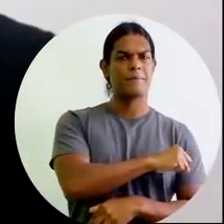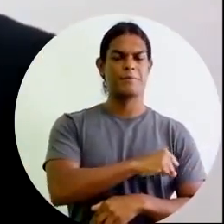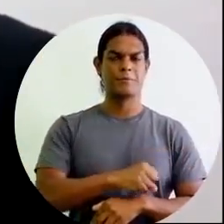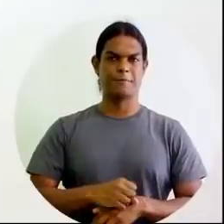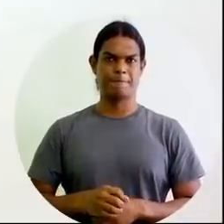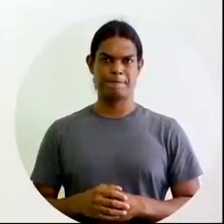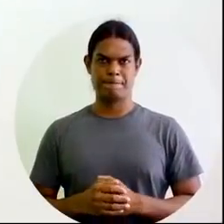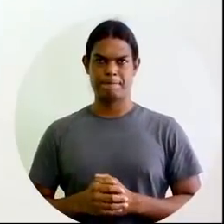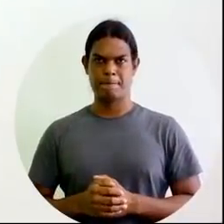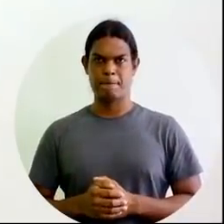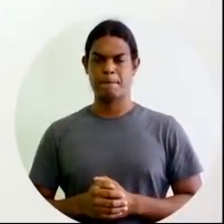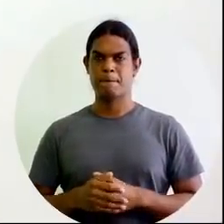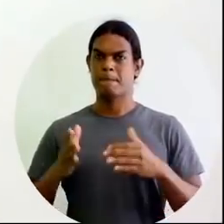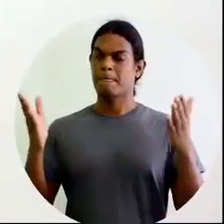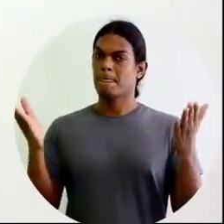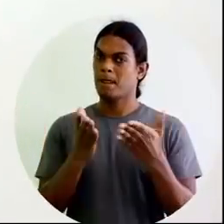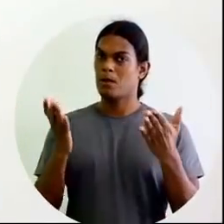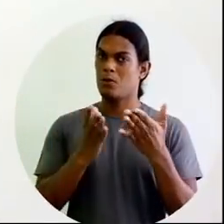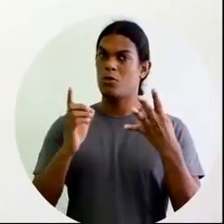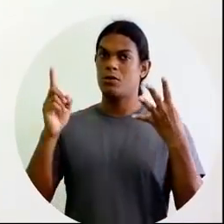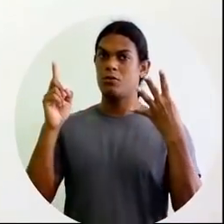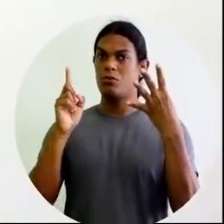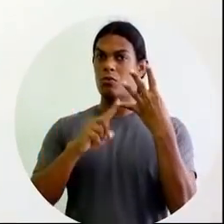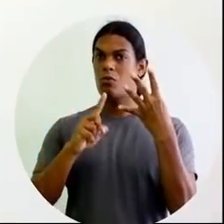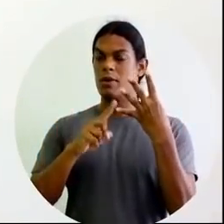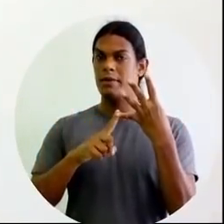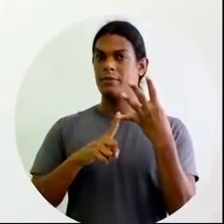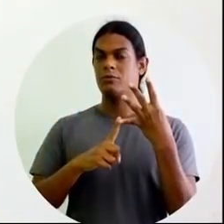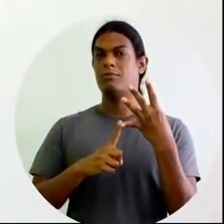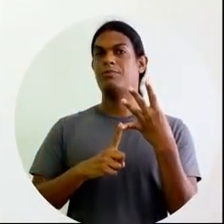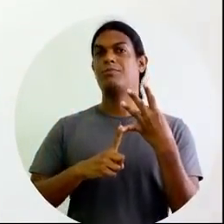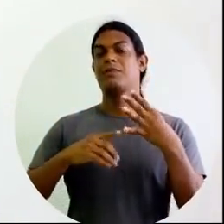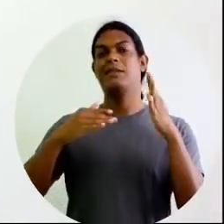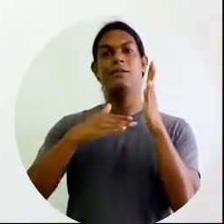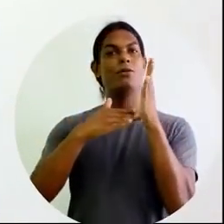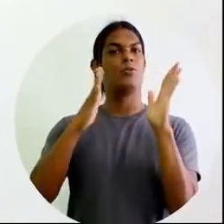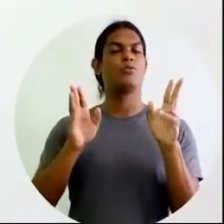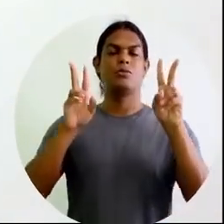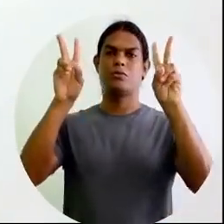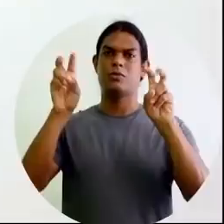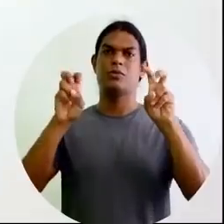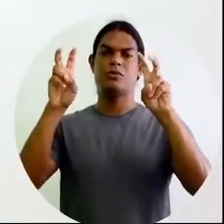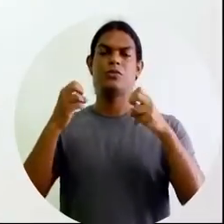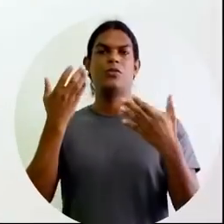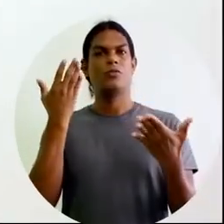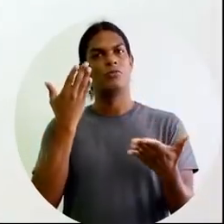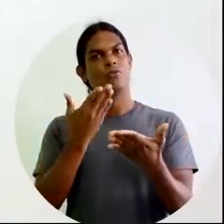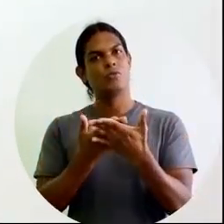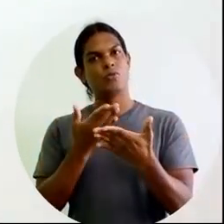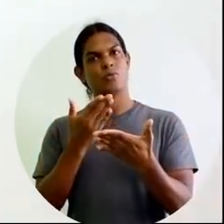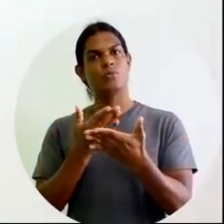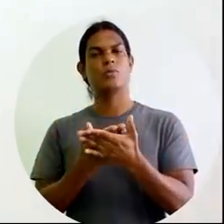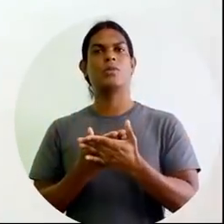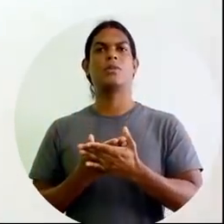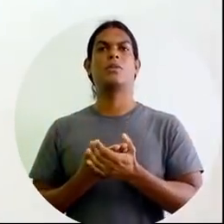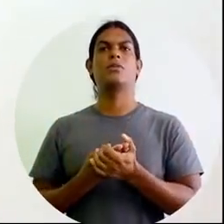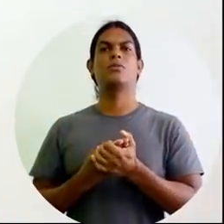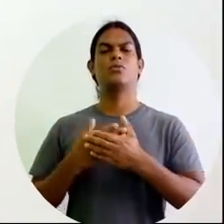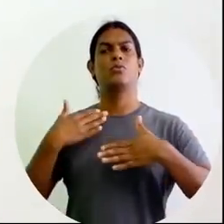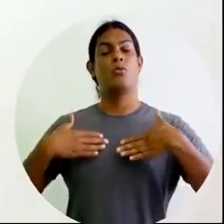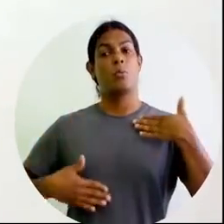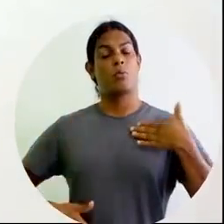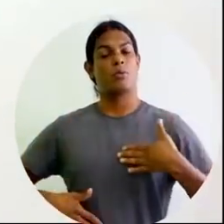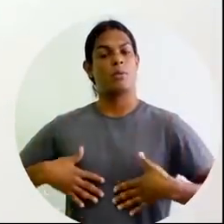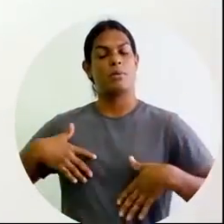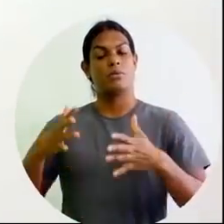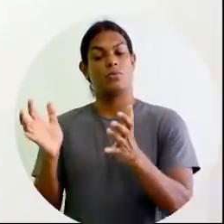rápida. Nesta quarta e última competência, nós vamos falar sobre o fundamento do